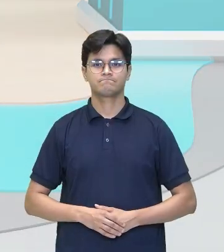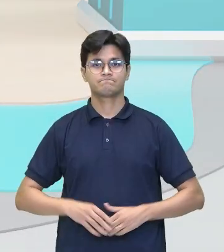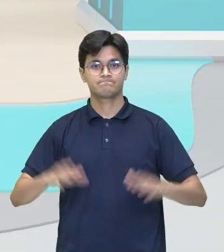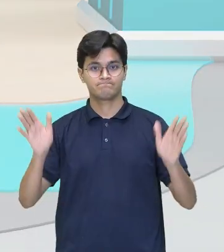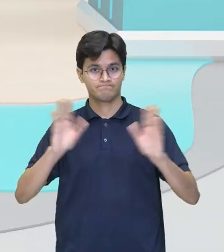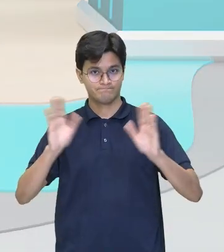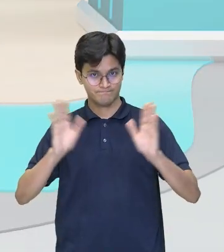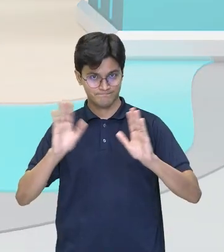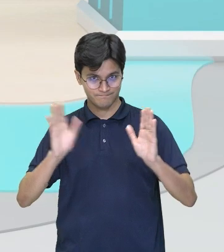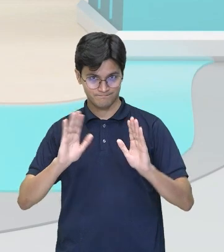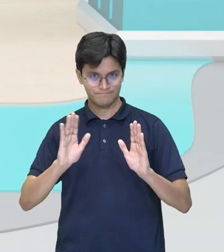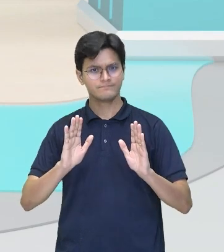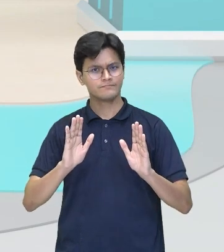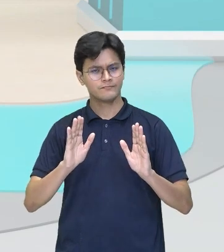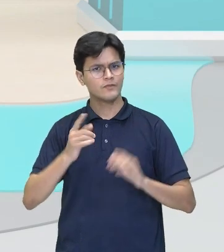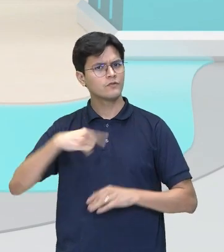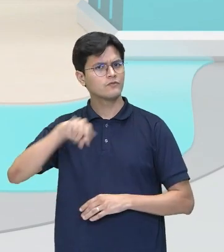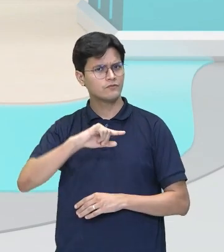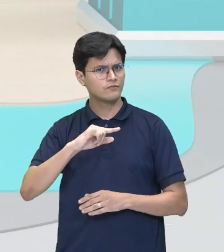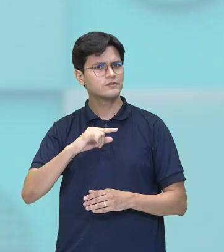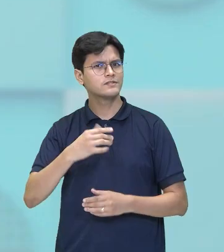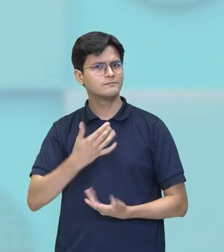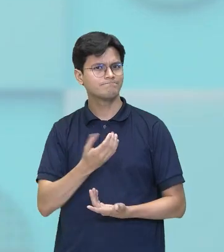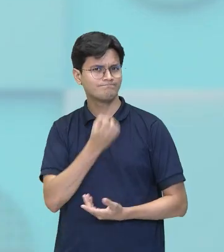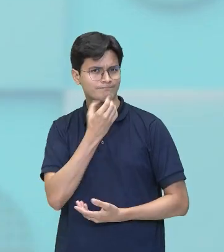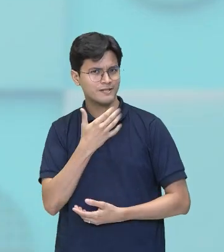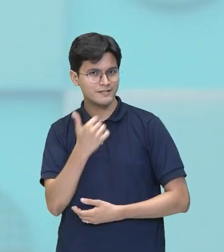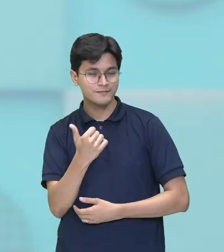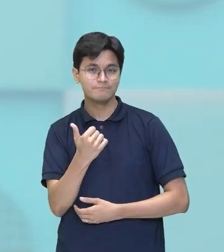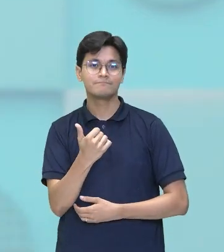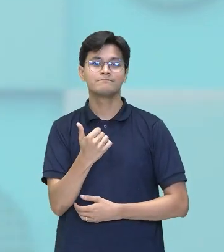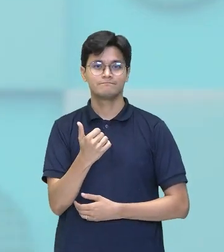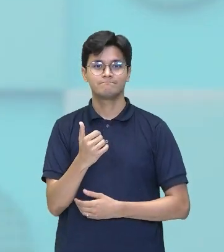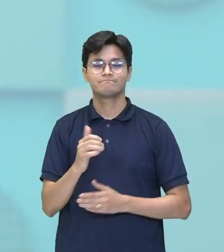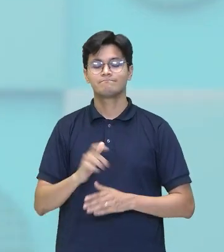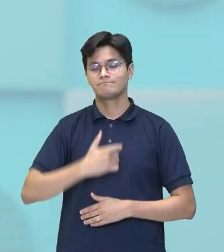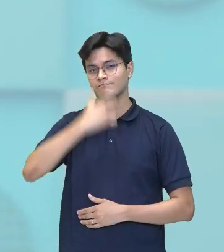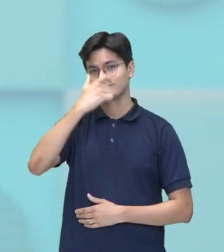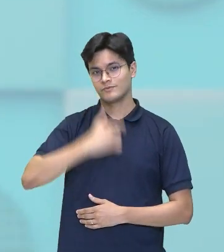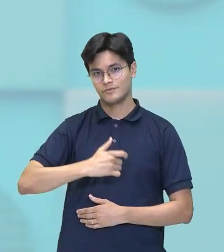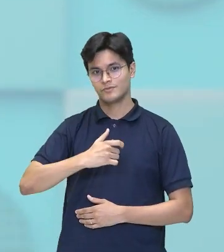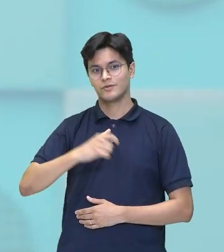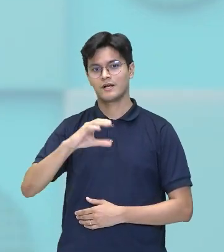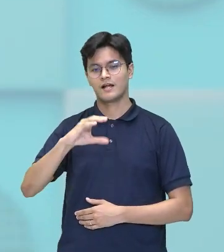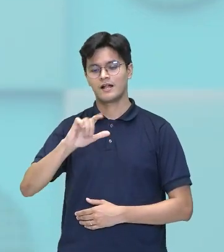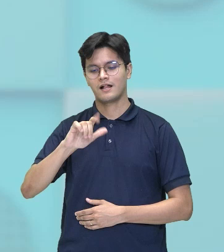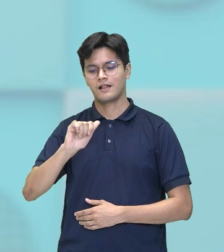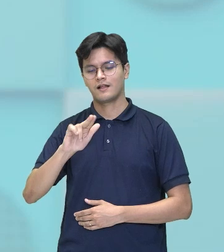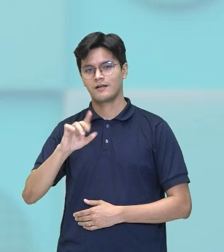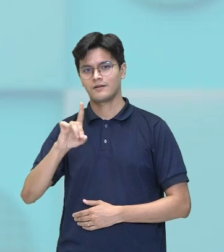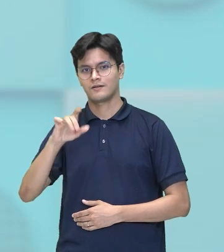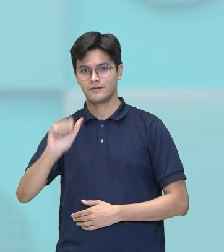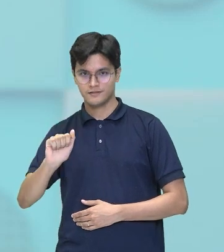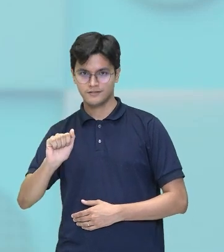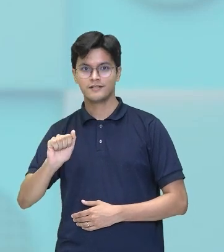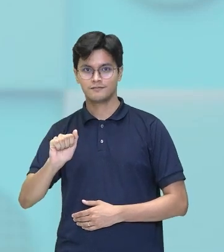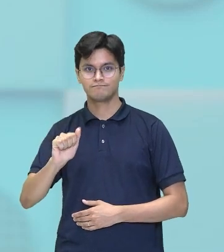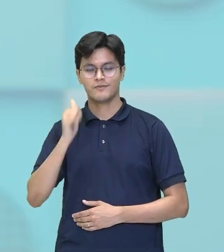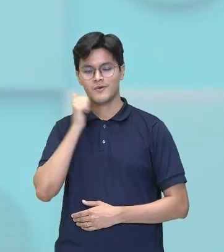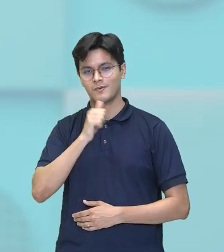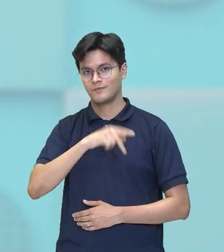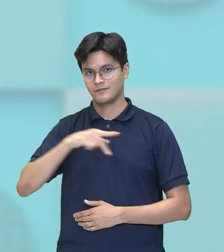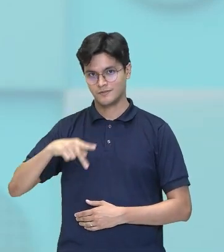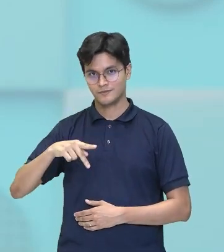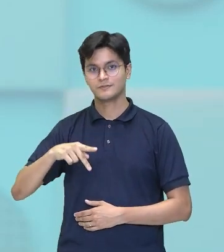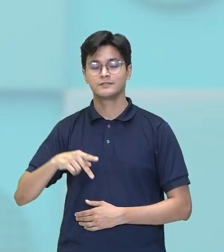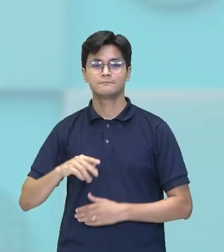what's up? Como estão todos hoje? Here is Teacher Cláudia Borges. Aqui é a professora Cláudia Borges.